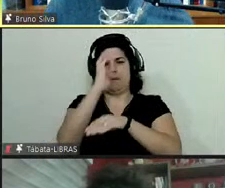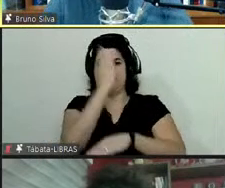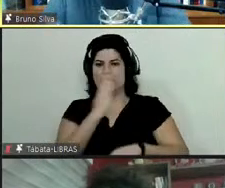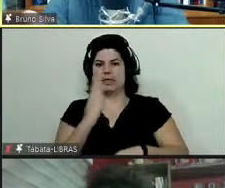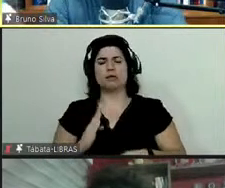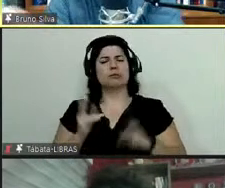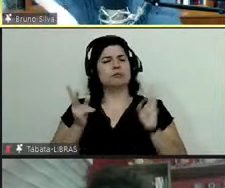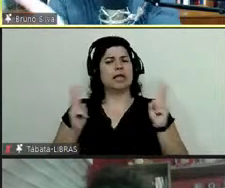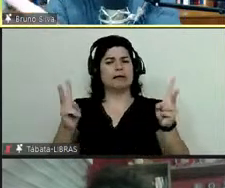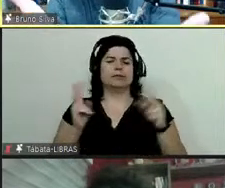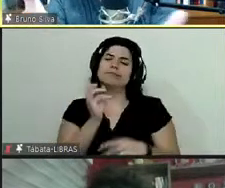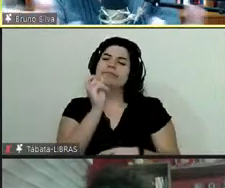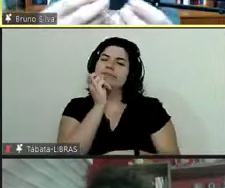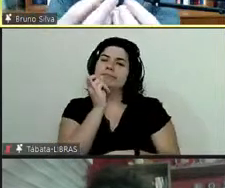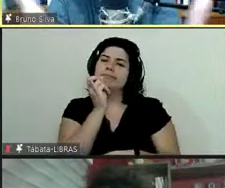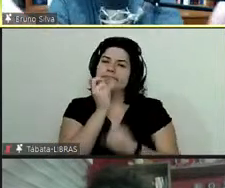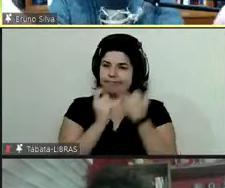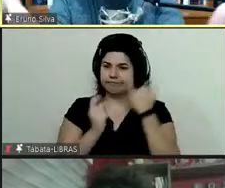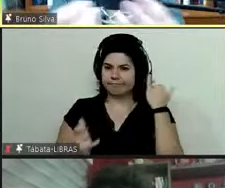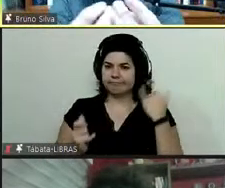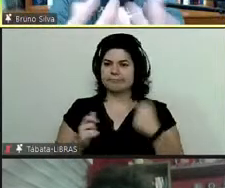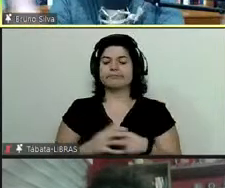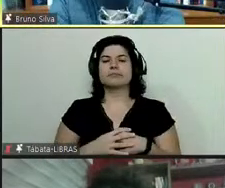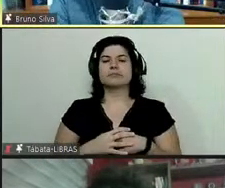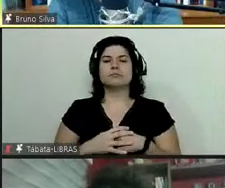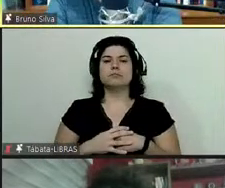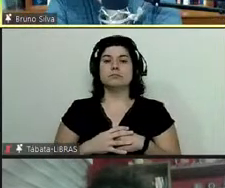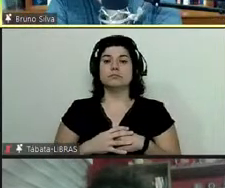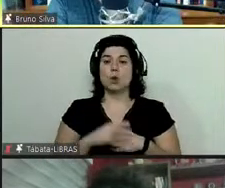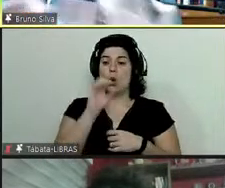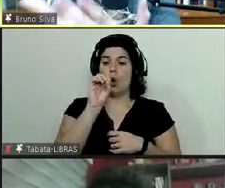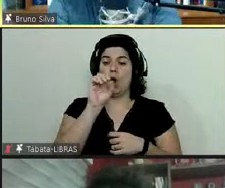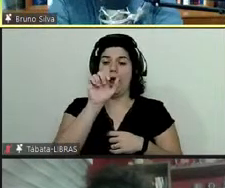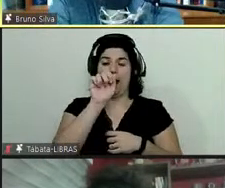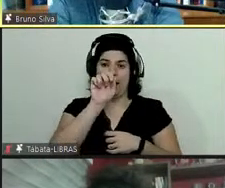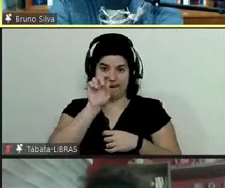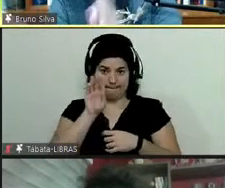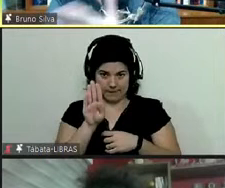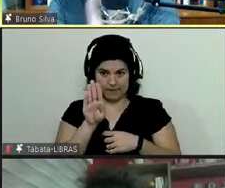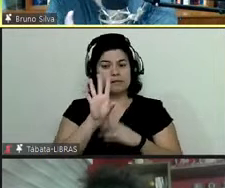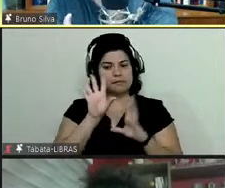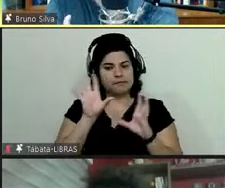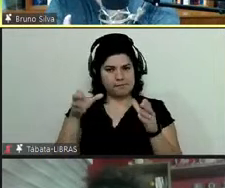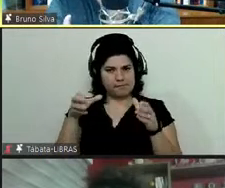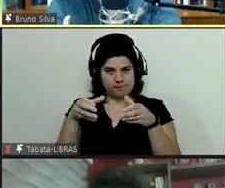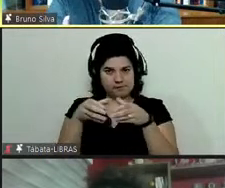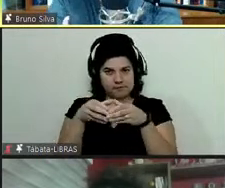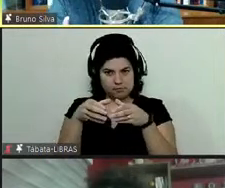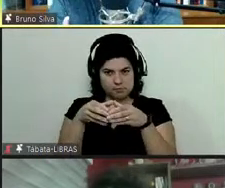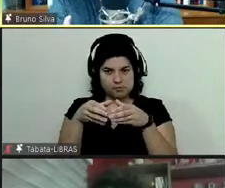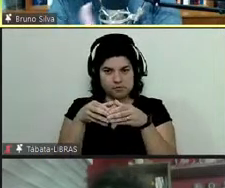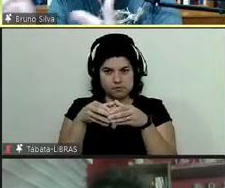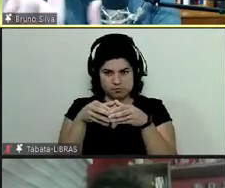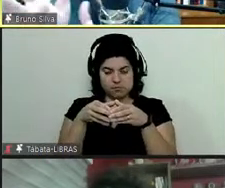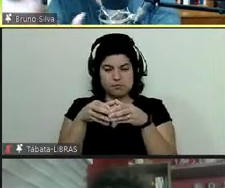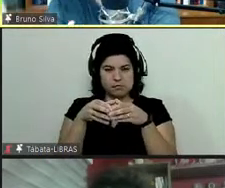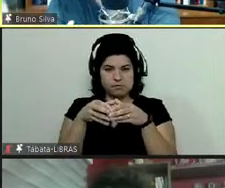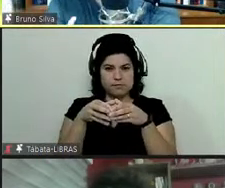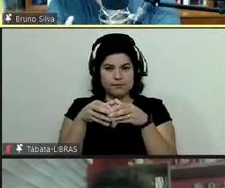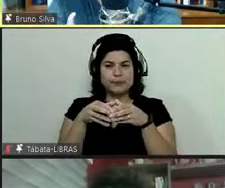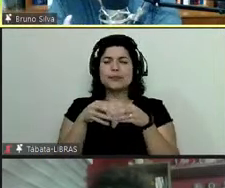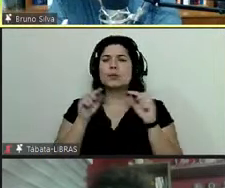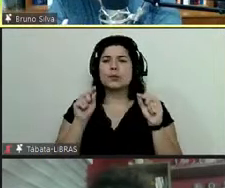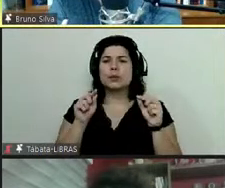sempre por exemplo uma a OAB que é uma organização de classe na verdade classe certo não falei besteira né